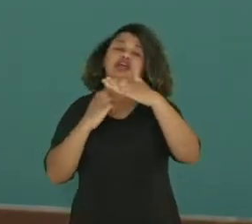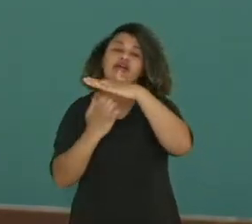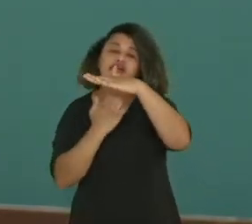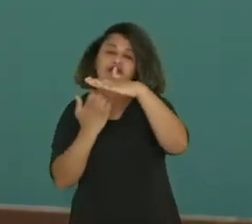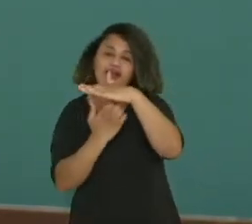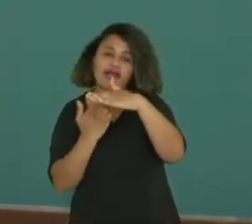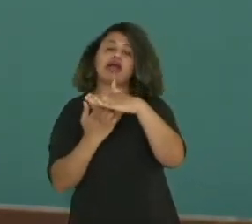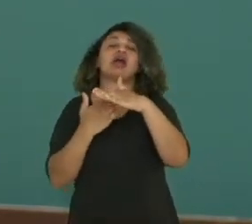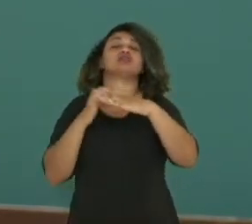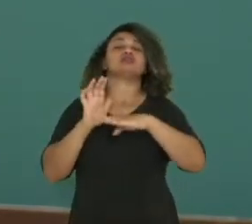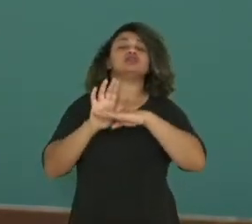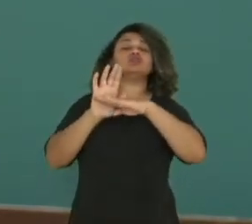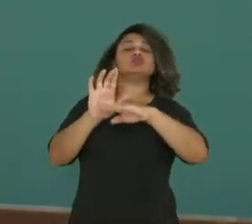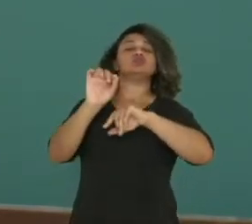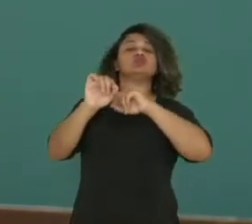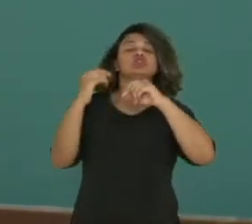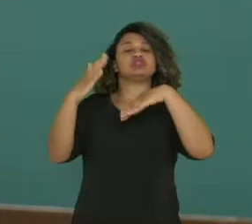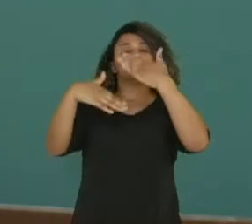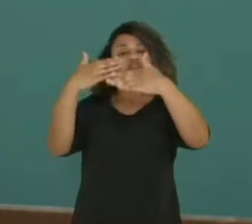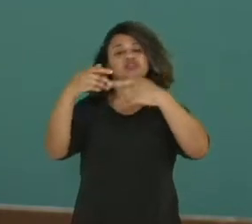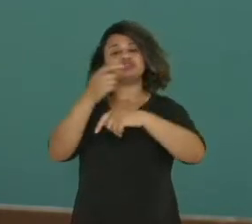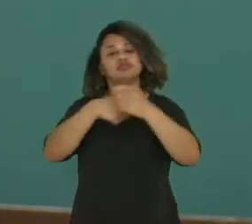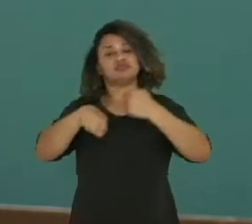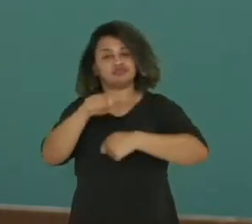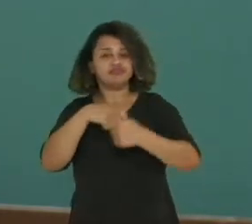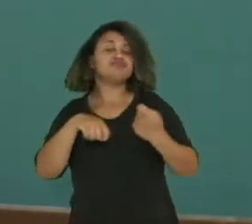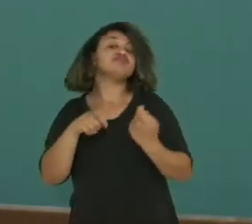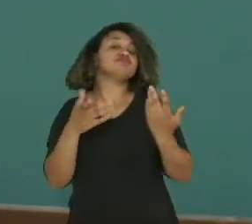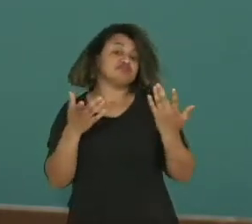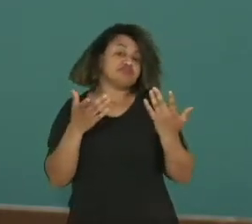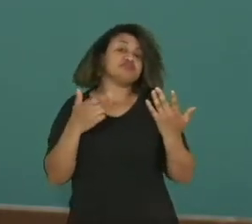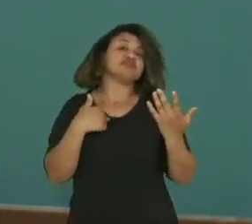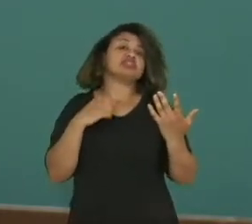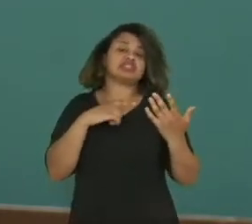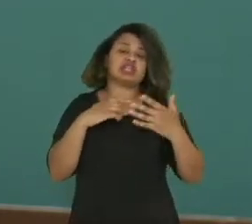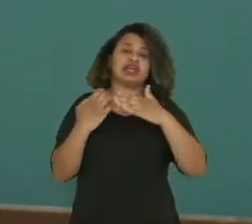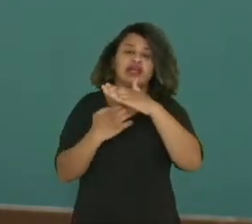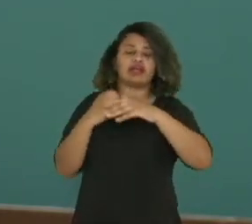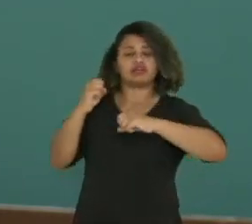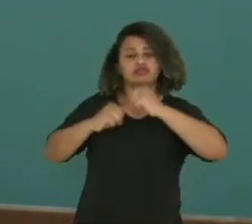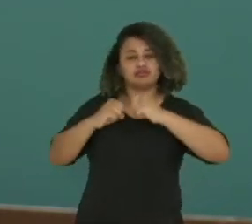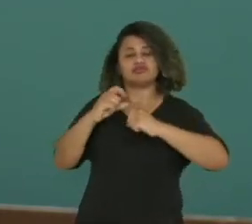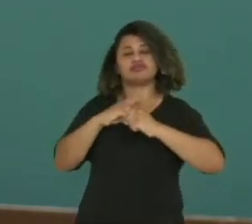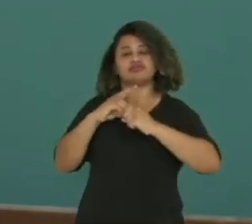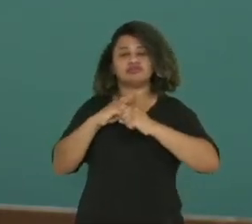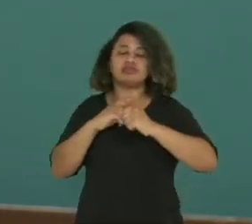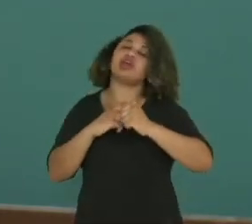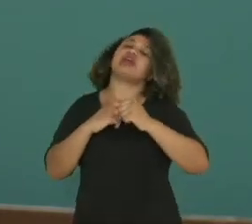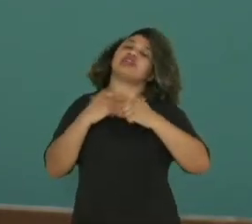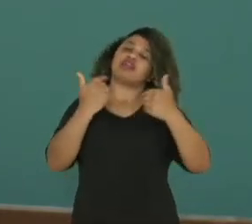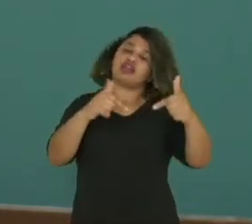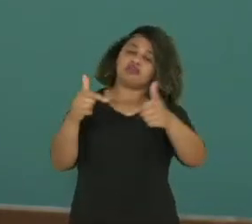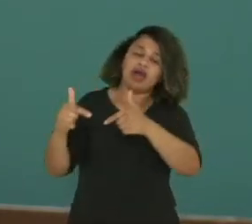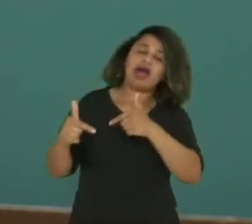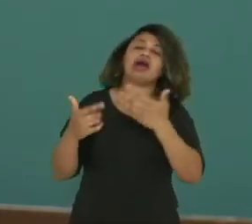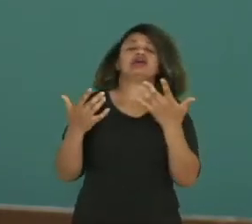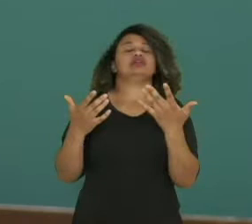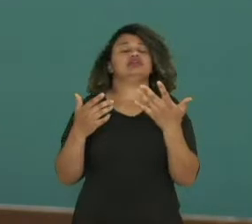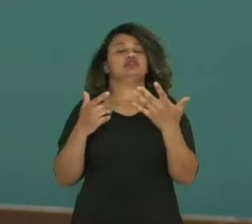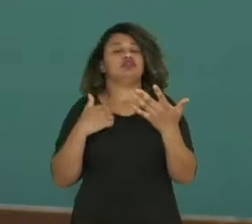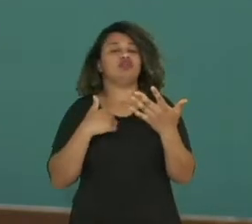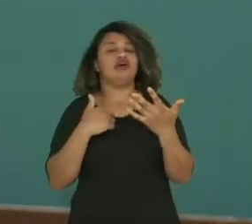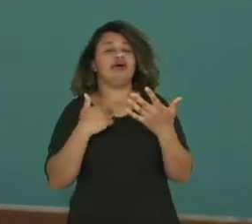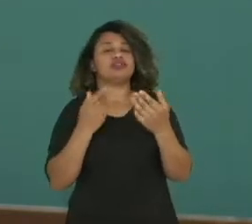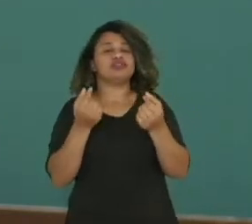indústrias favorece o desenvolvimento econômico, né? Se eu tenho indústrias, eu tenho a geração de emprego, de renda, e